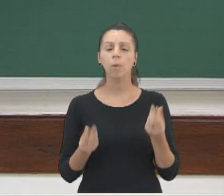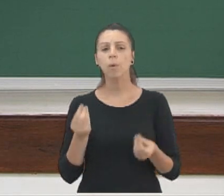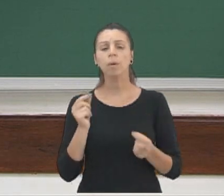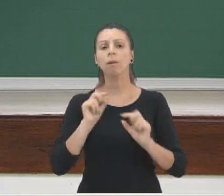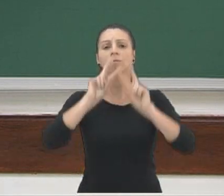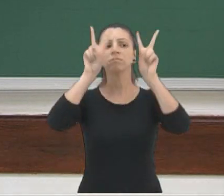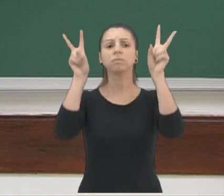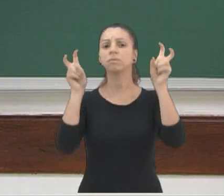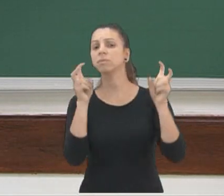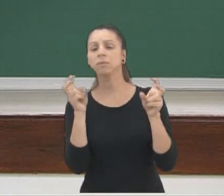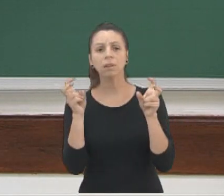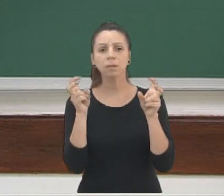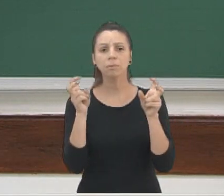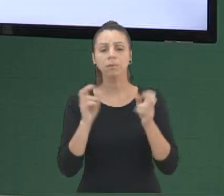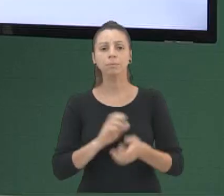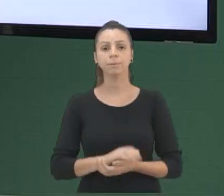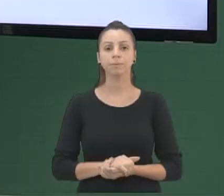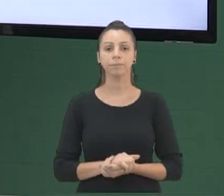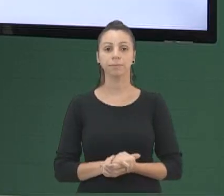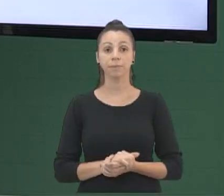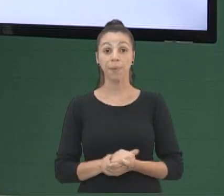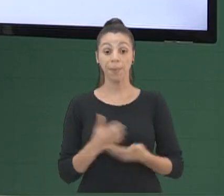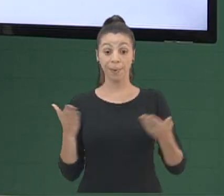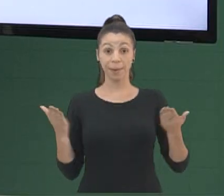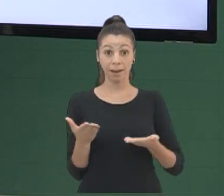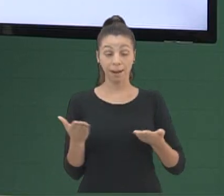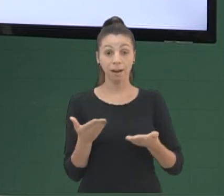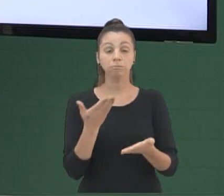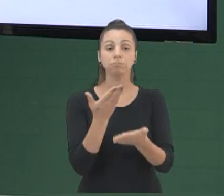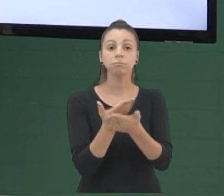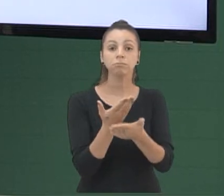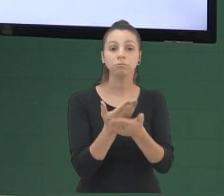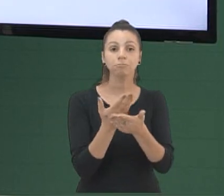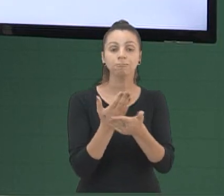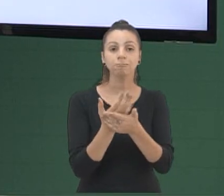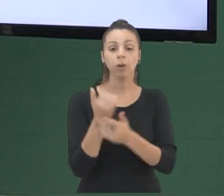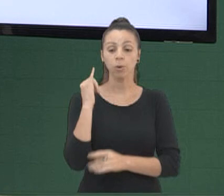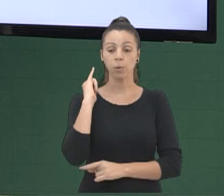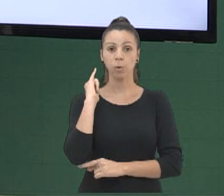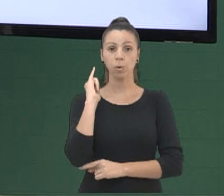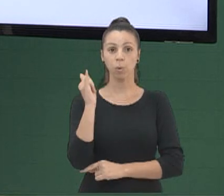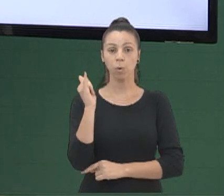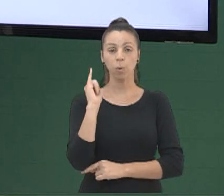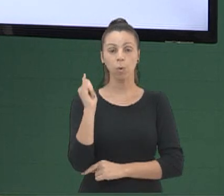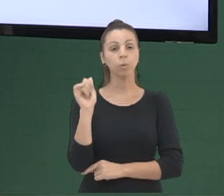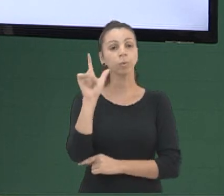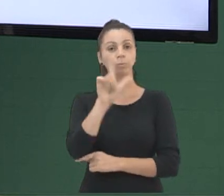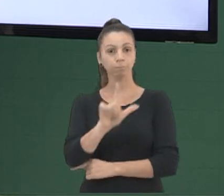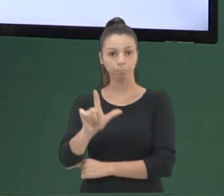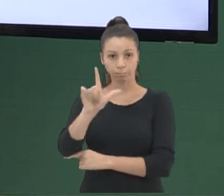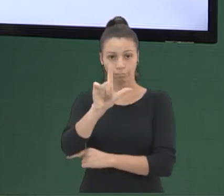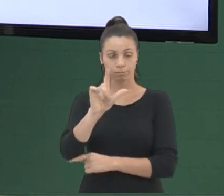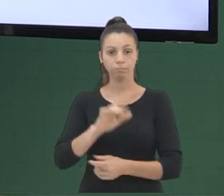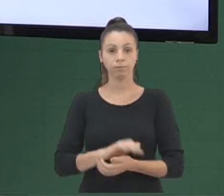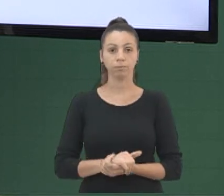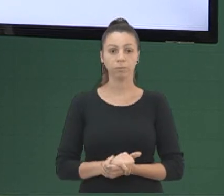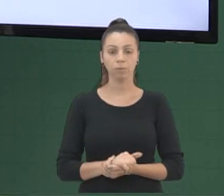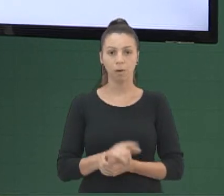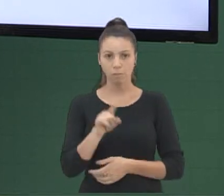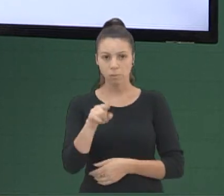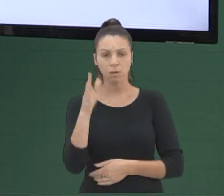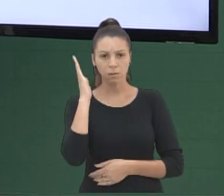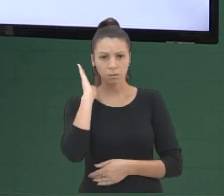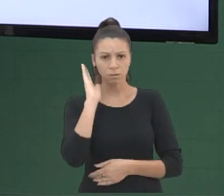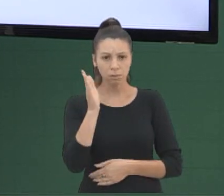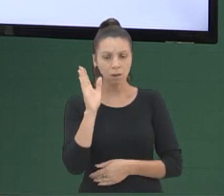falar hoje? A aula de hoje vai tratar de conto literário. Você já